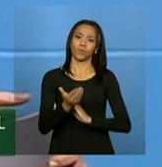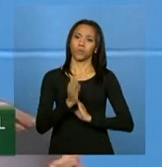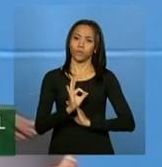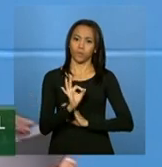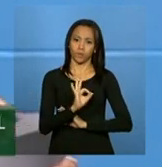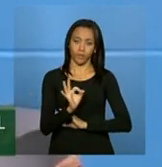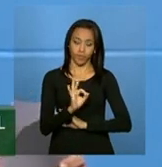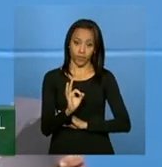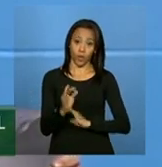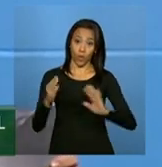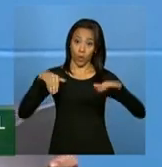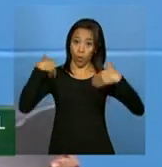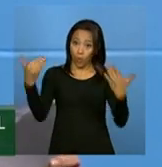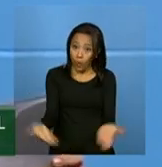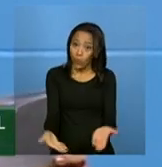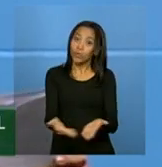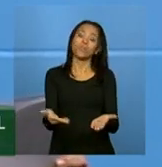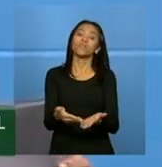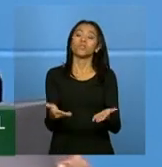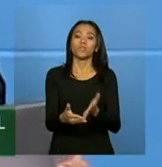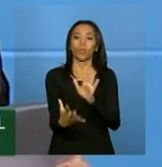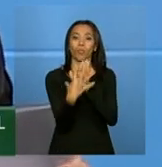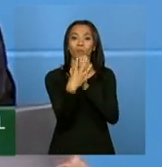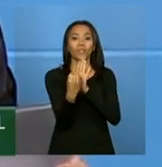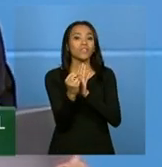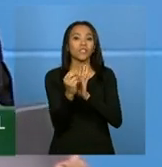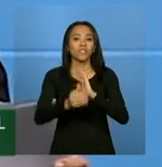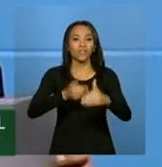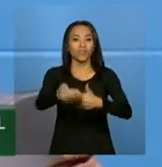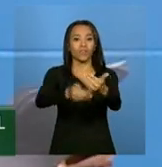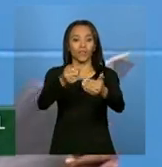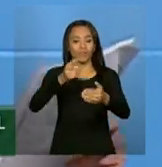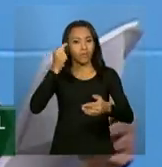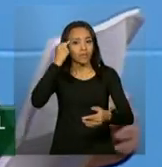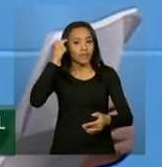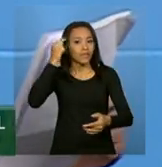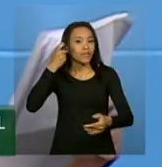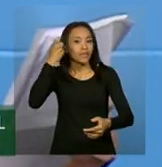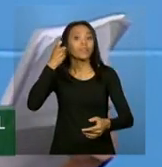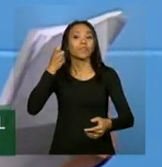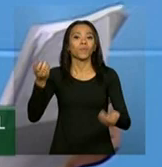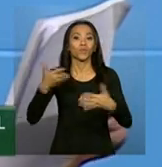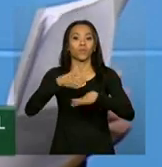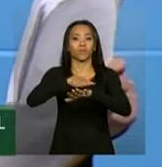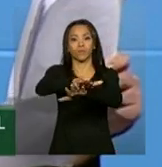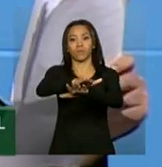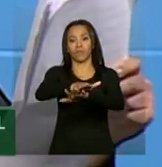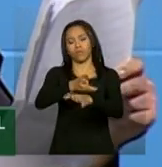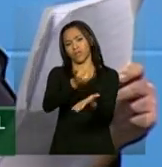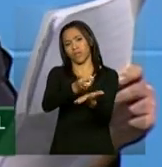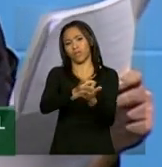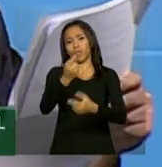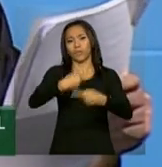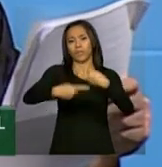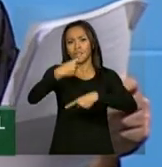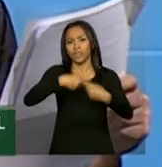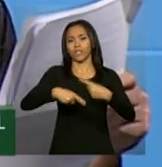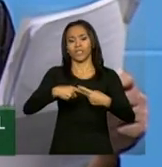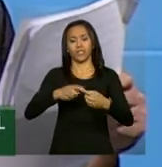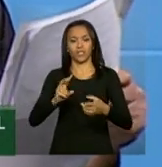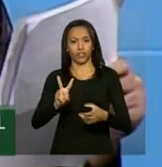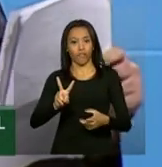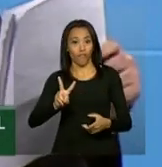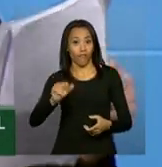atual modelo de desenvolvimento brasileiro tem como centro a inclusão. Está ancorado em políticas como as de valorização do salário